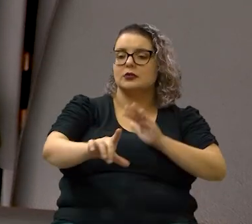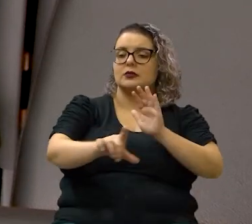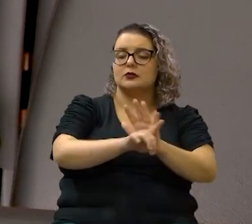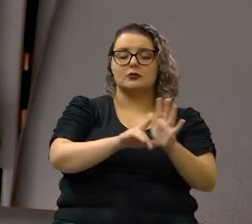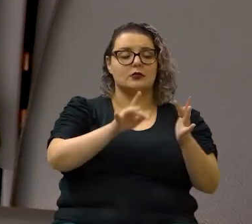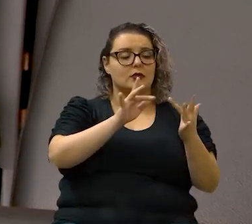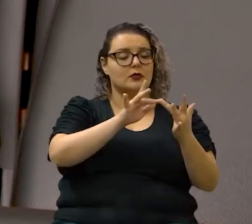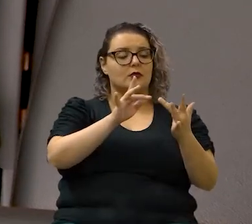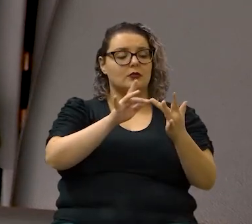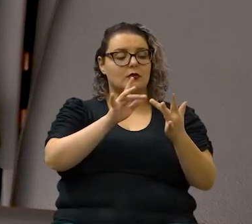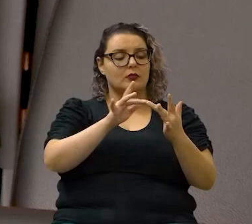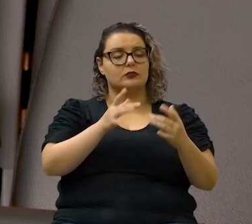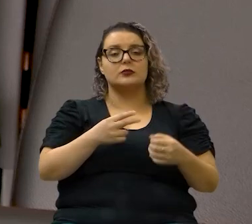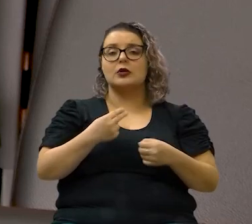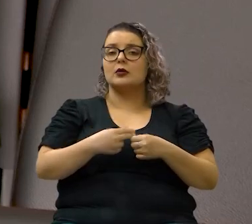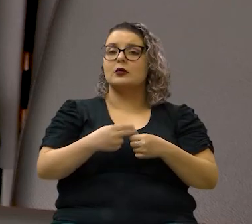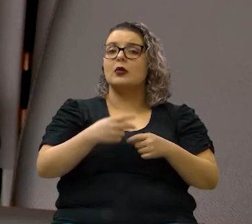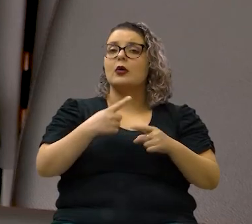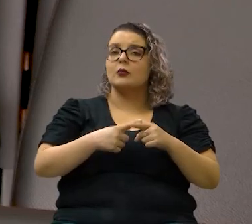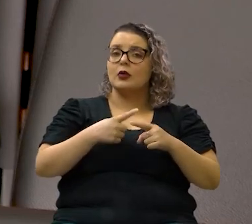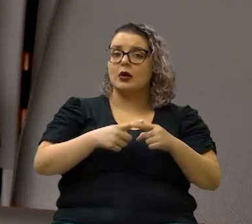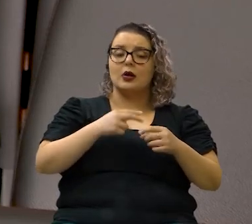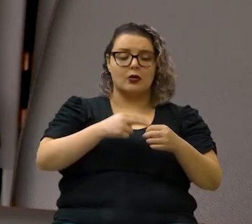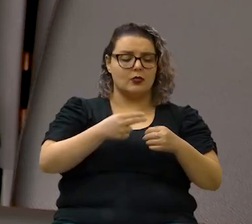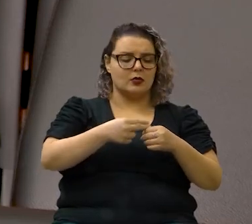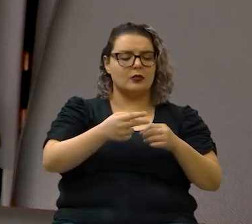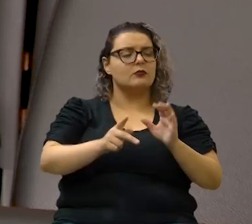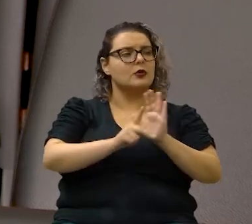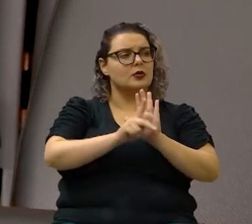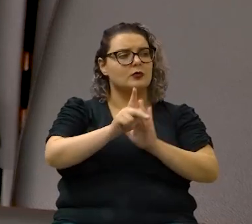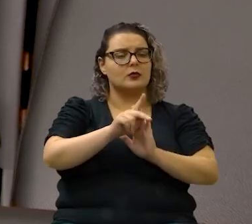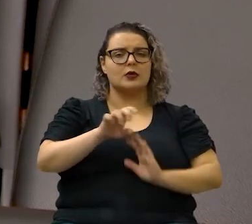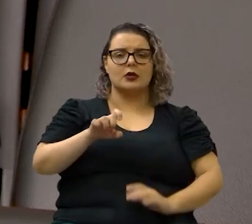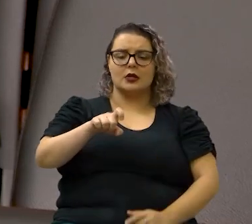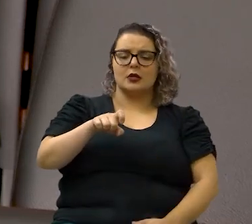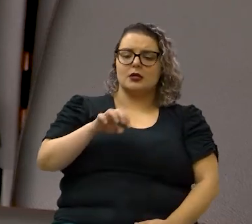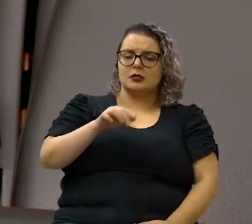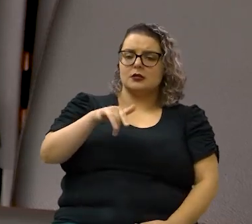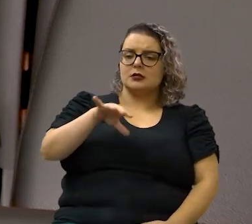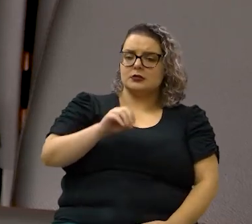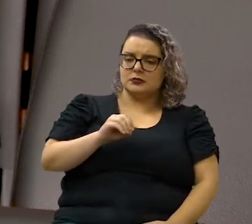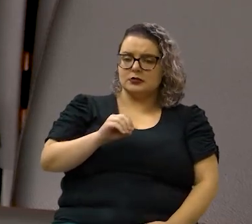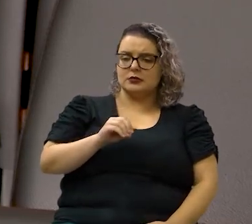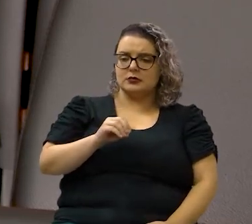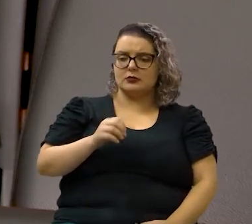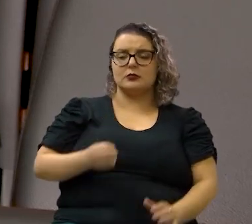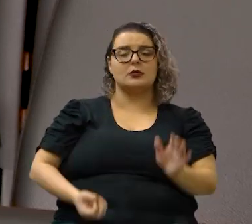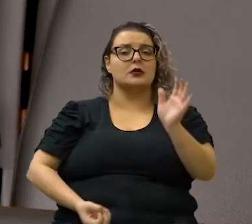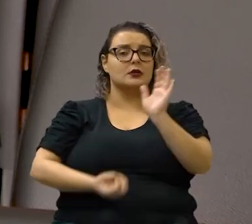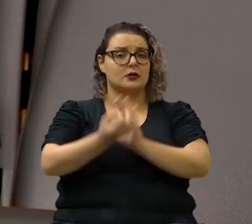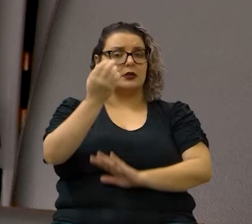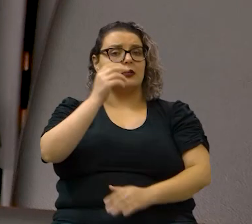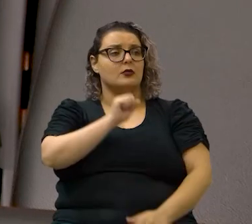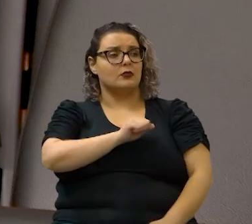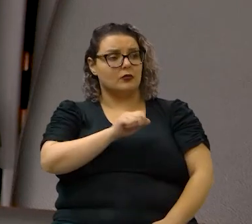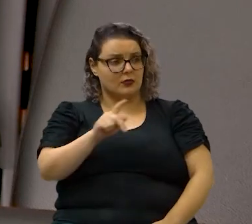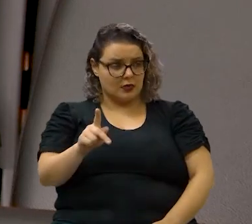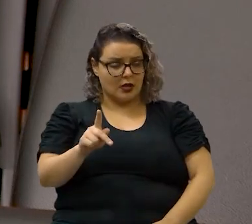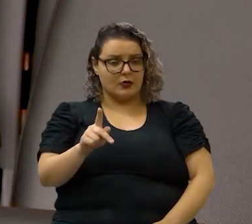lei, em contato com a Unicamp, porque a Unicamp, através de um projeto de extensão, vai criar um